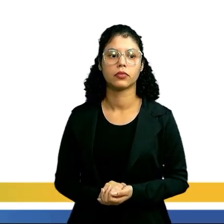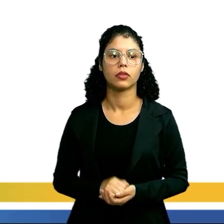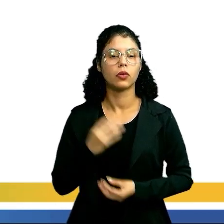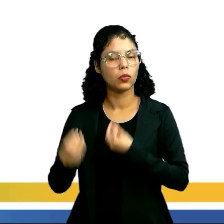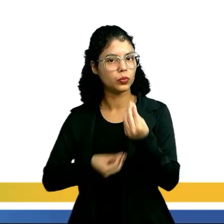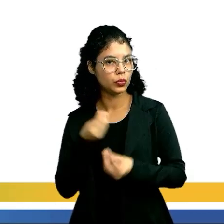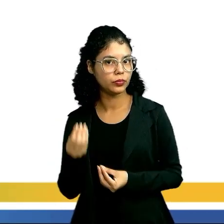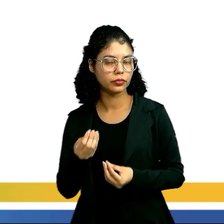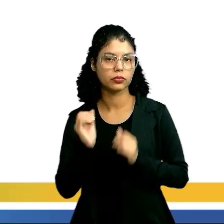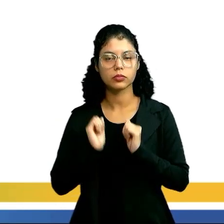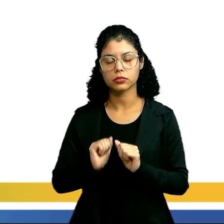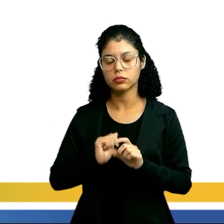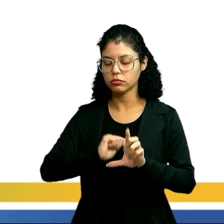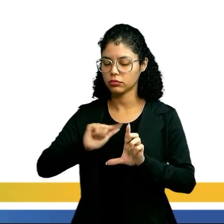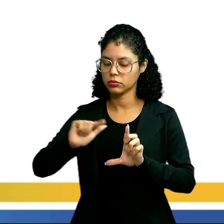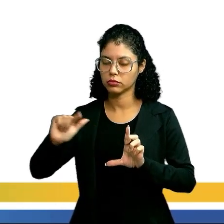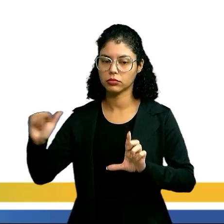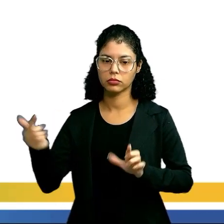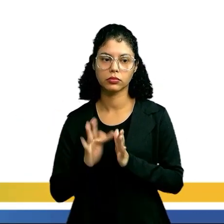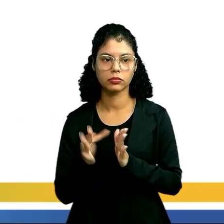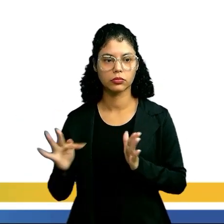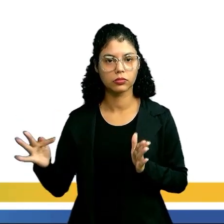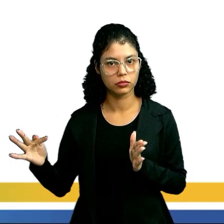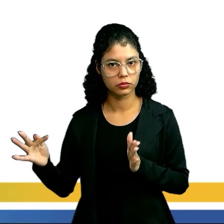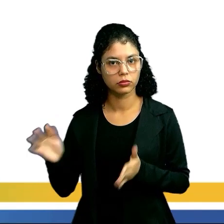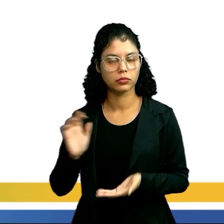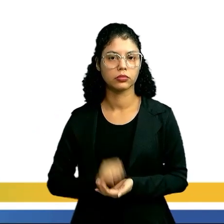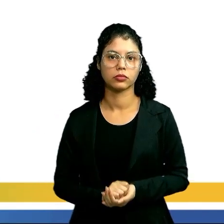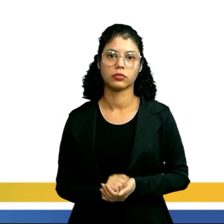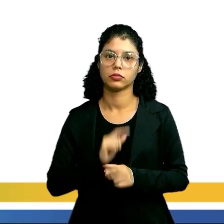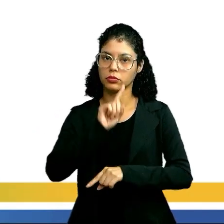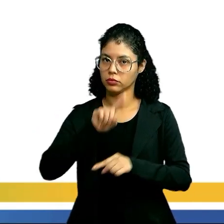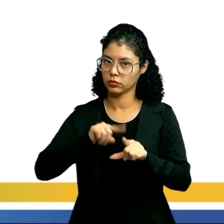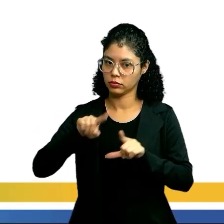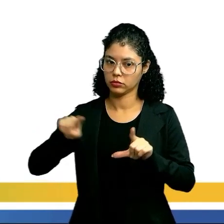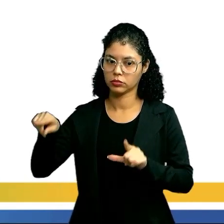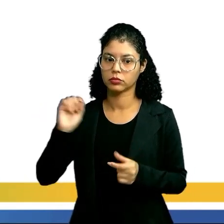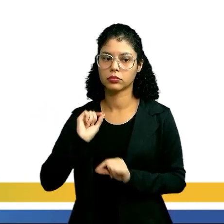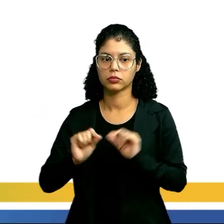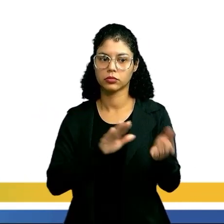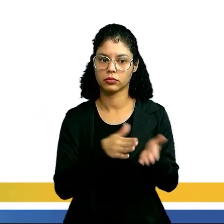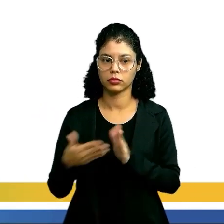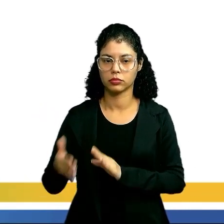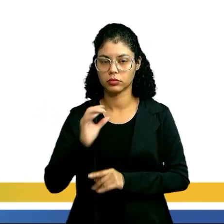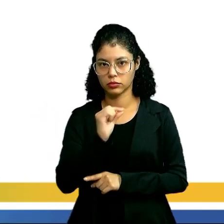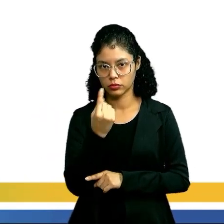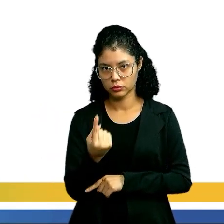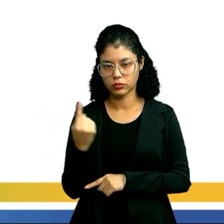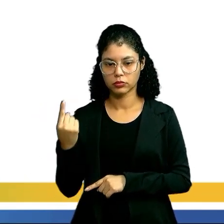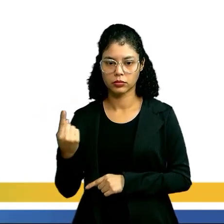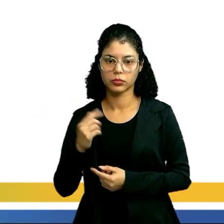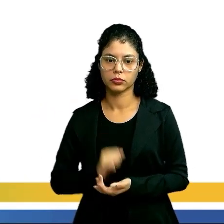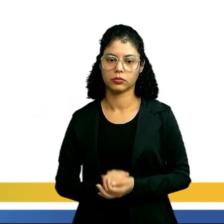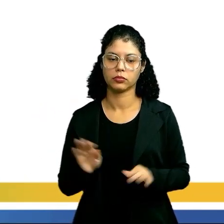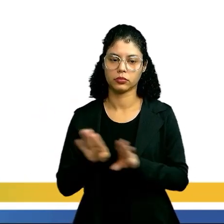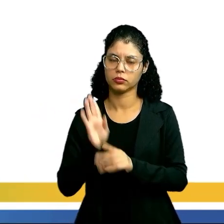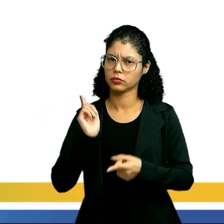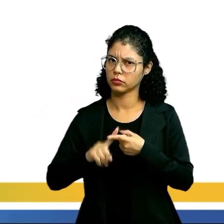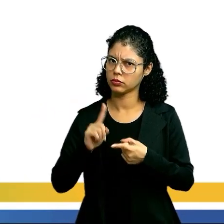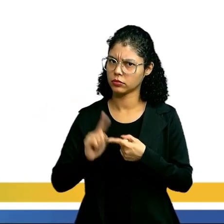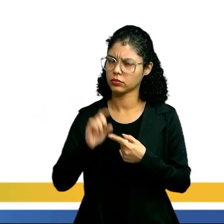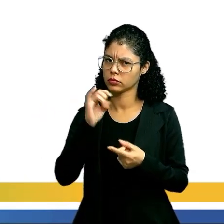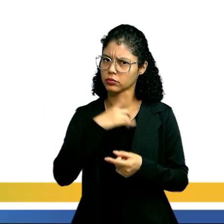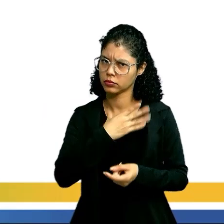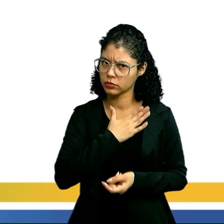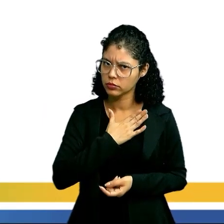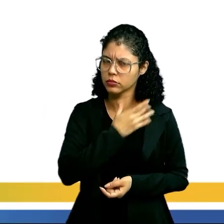E como é que é o gráfico, professor, de uma função exponencial? O gráfico desta função passa pelo ponto 0 e 1. Por quê? Porque se o